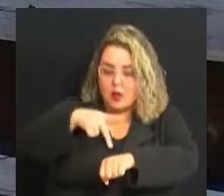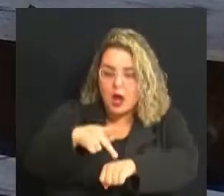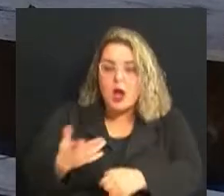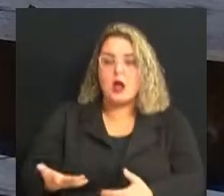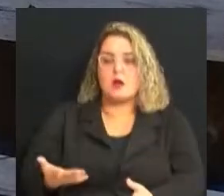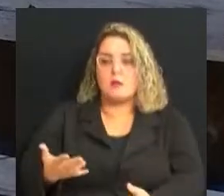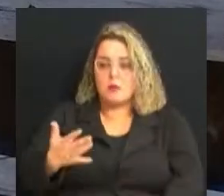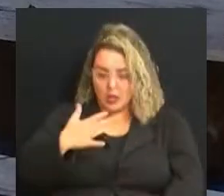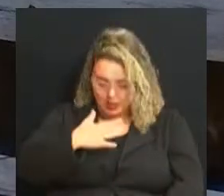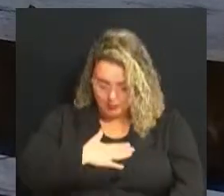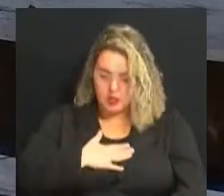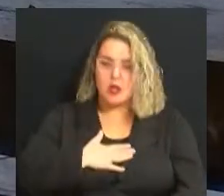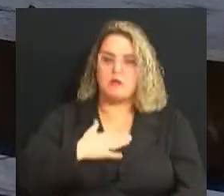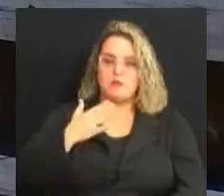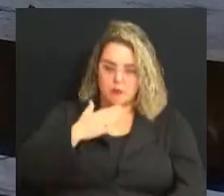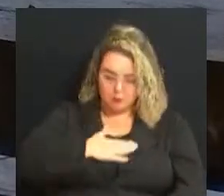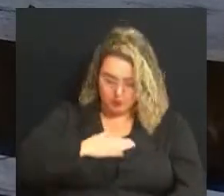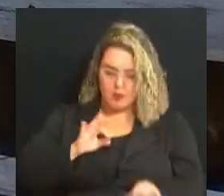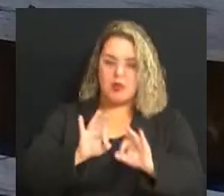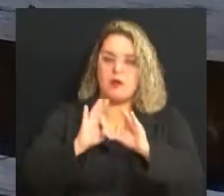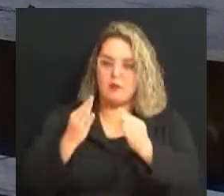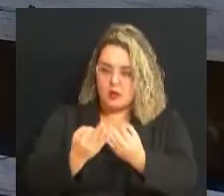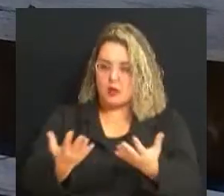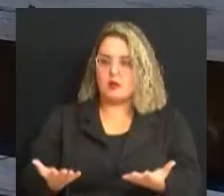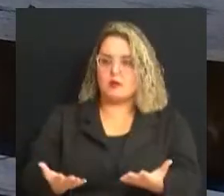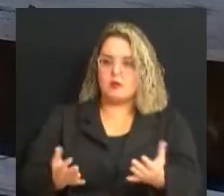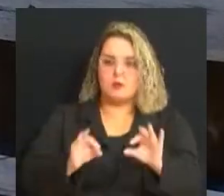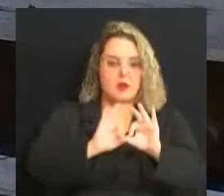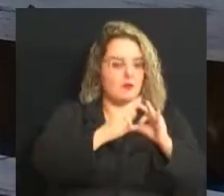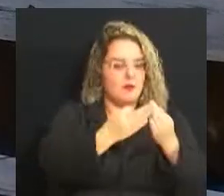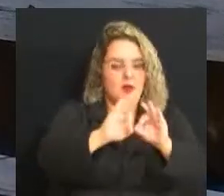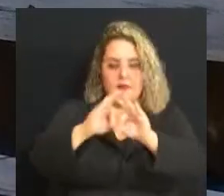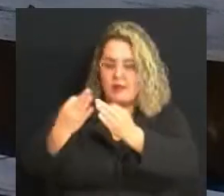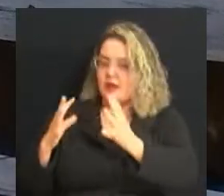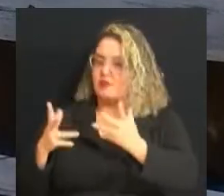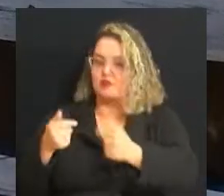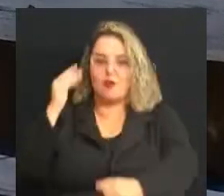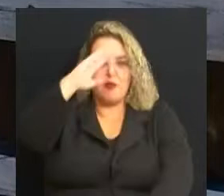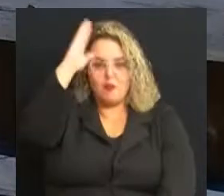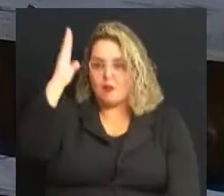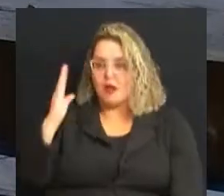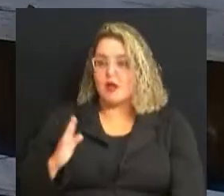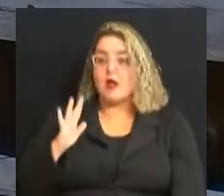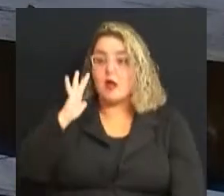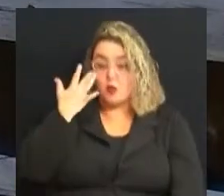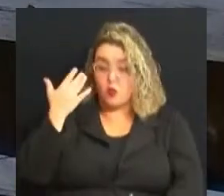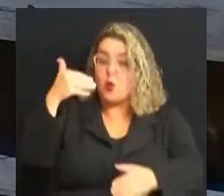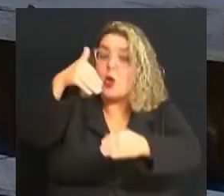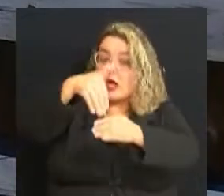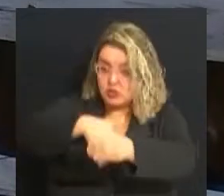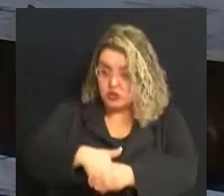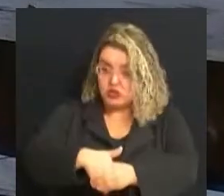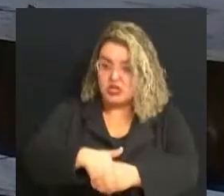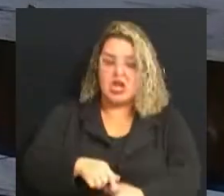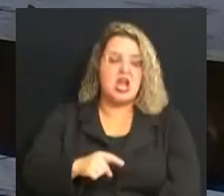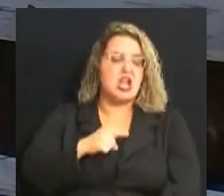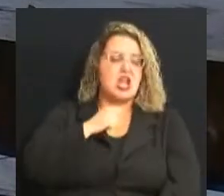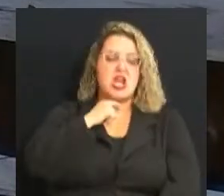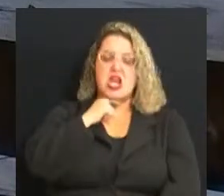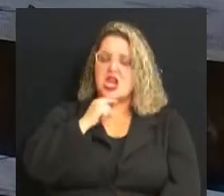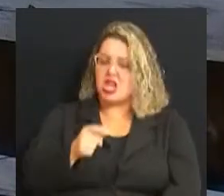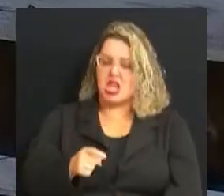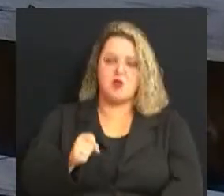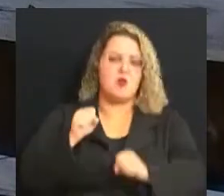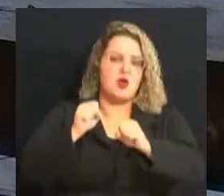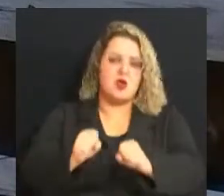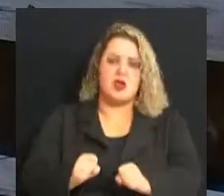para o país para mim para minha família para família de todos os brasileiros Eu acho que o voto ninguém